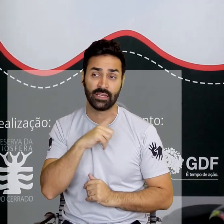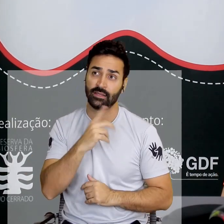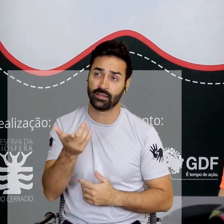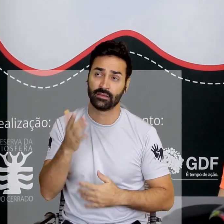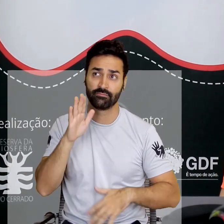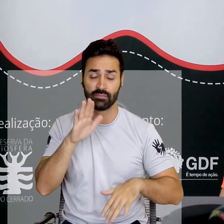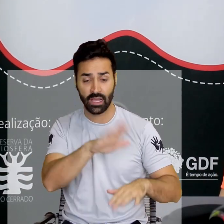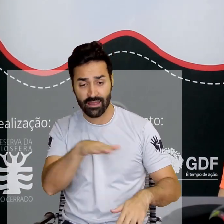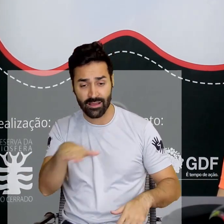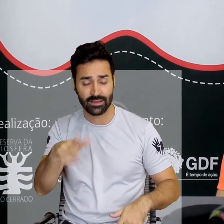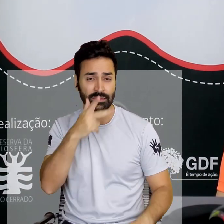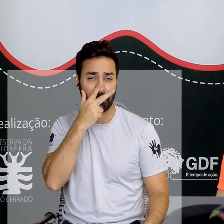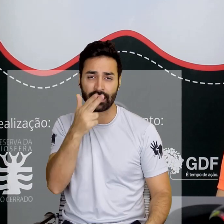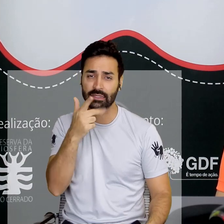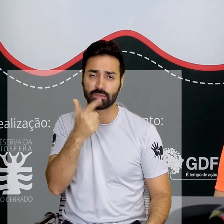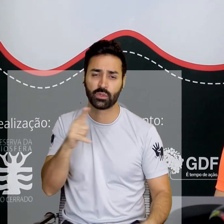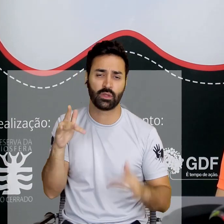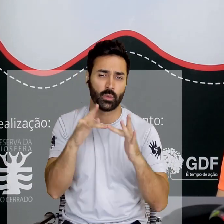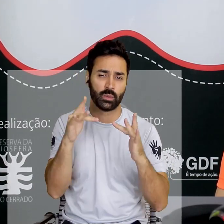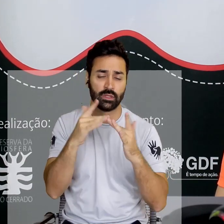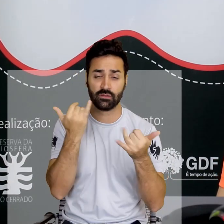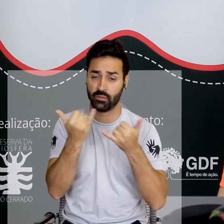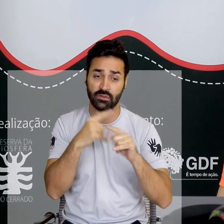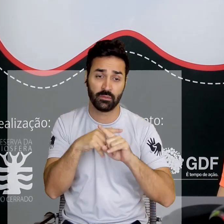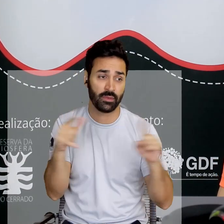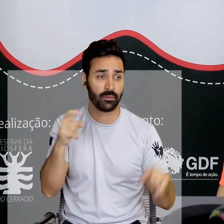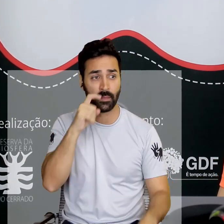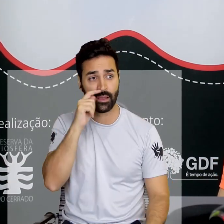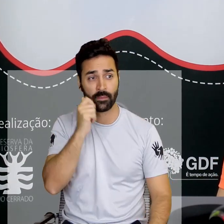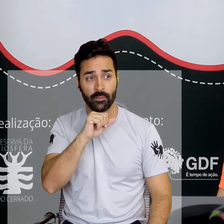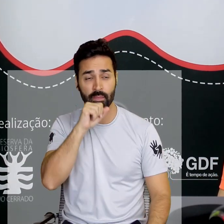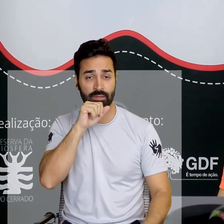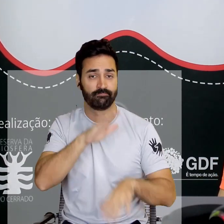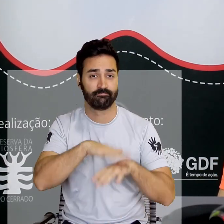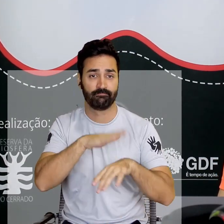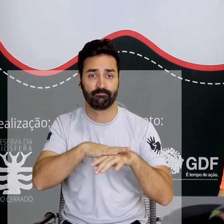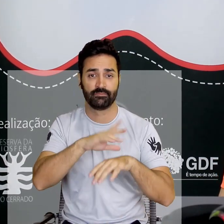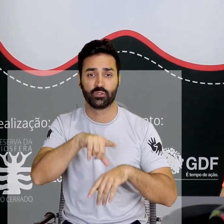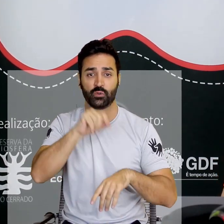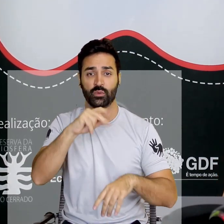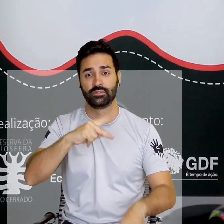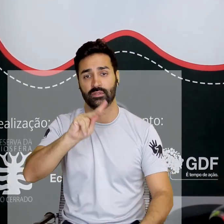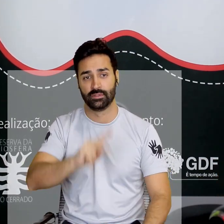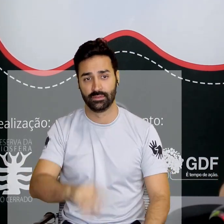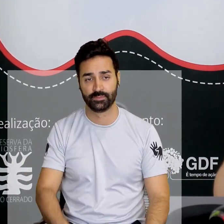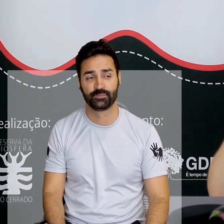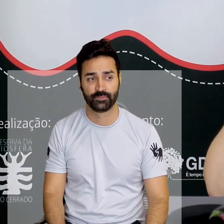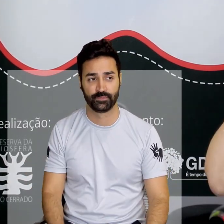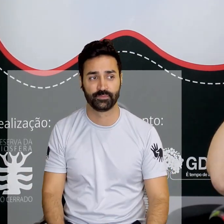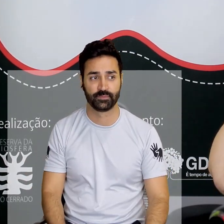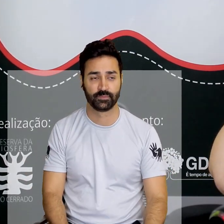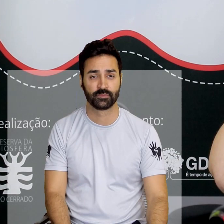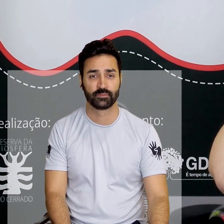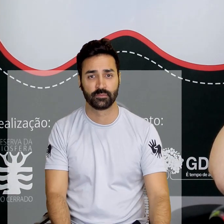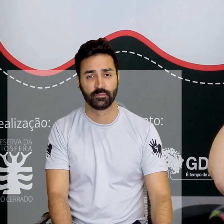assim, querendo ou não, é uma forma que os pais receberam, uma orientação que os pais receberam, certo?